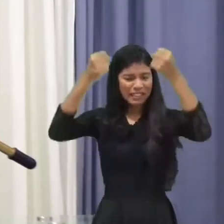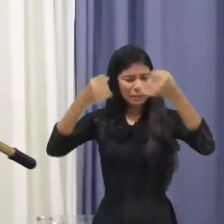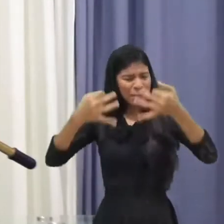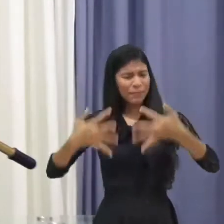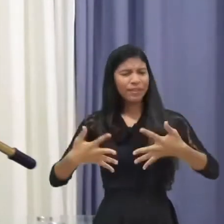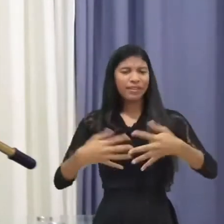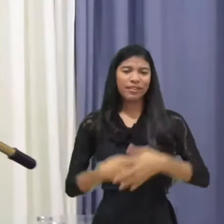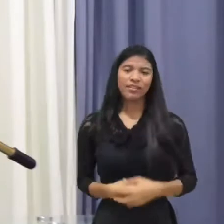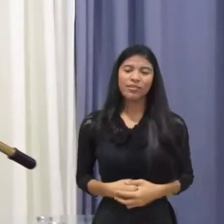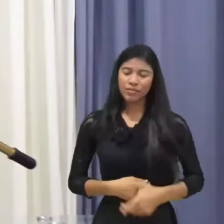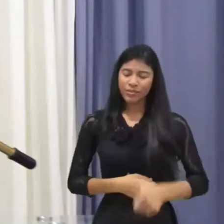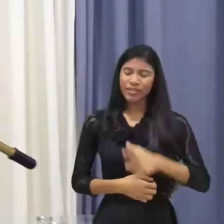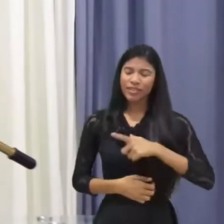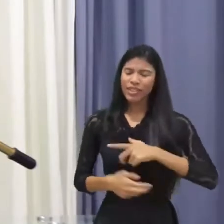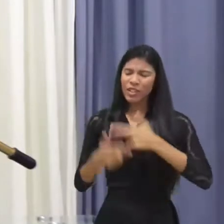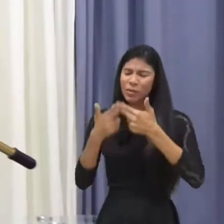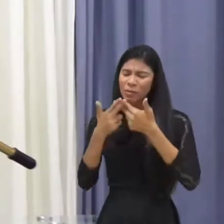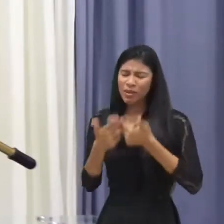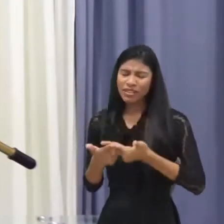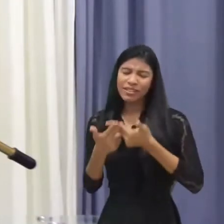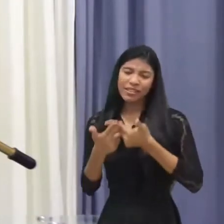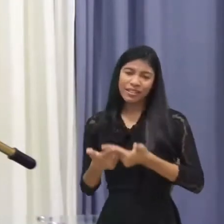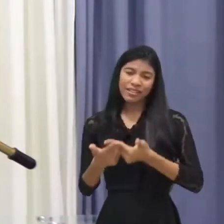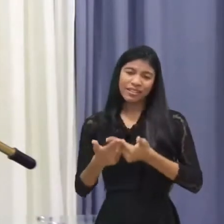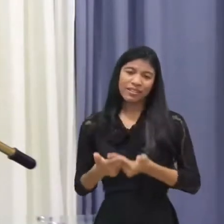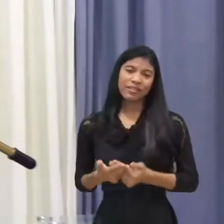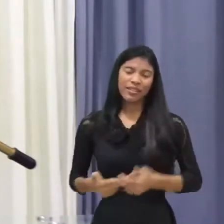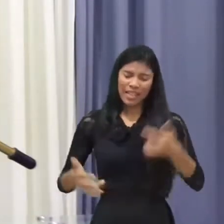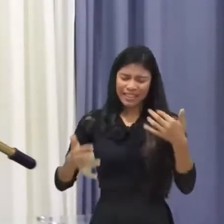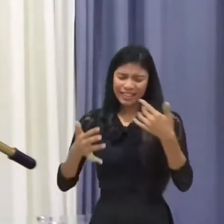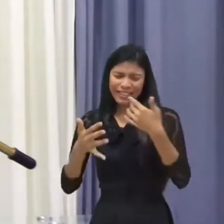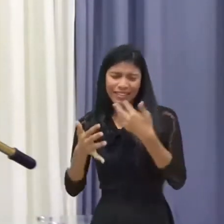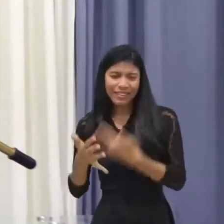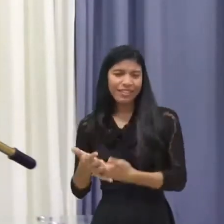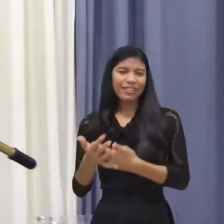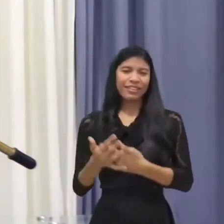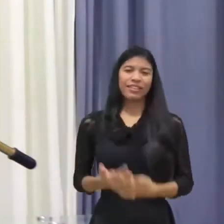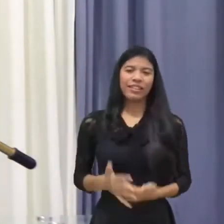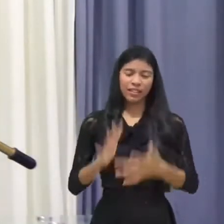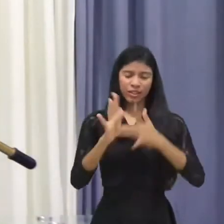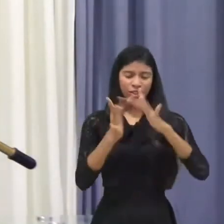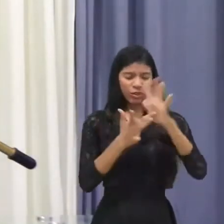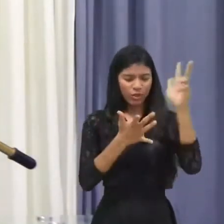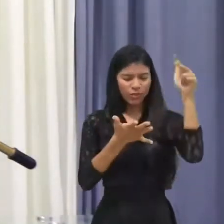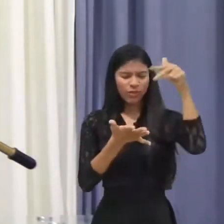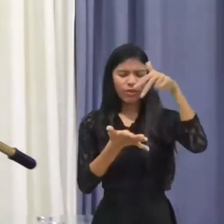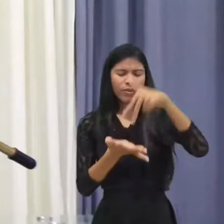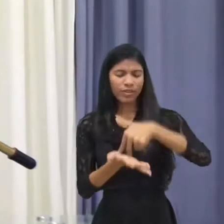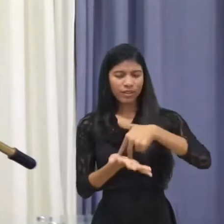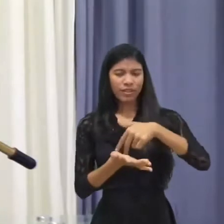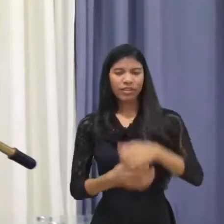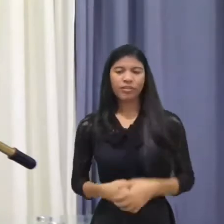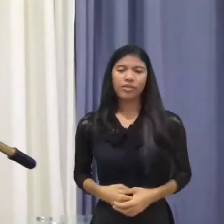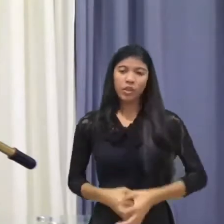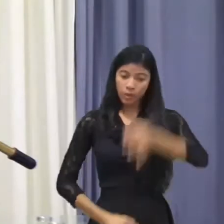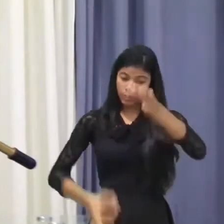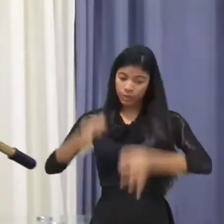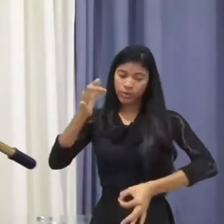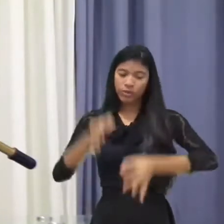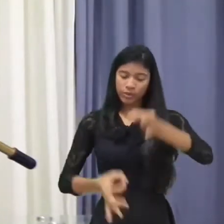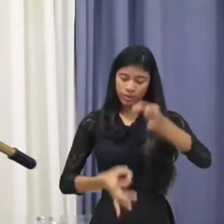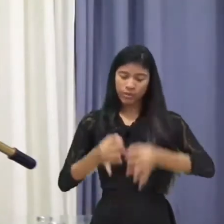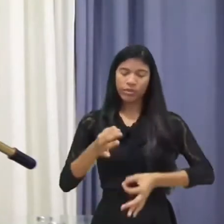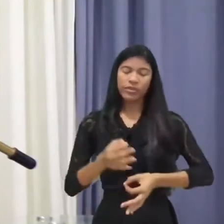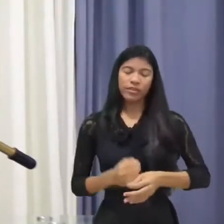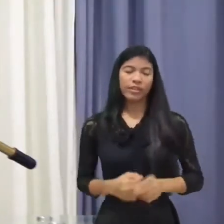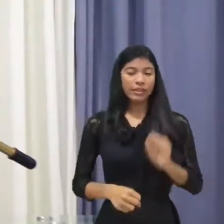pacientes até a vinda do Senhor, pois a vinda do Senhor está próxima, eis que o juiz está às portas. 1 de